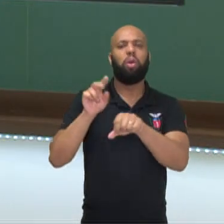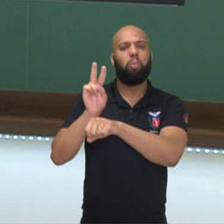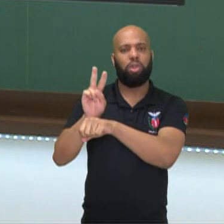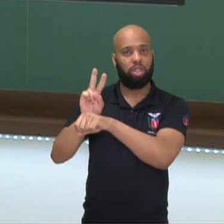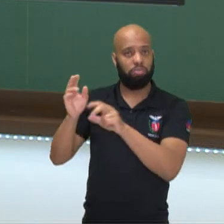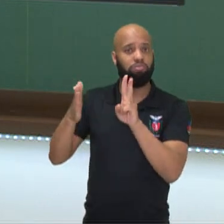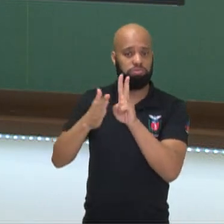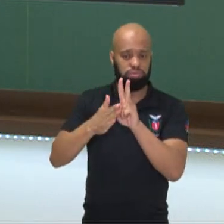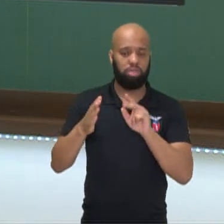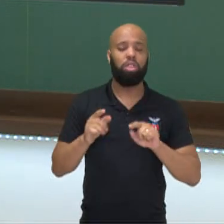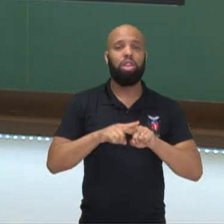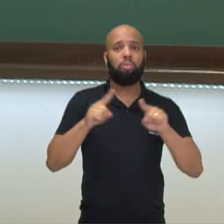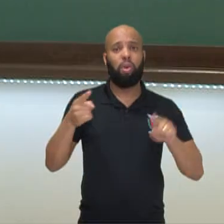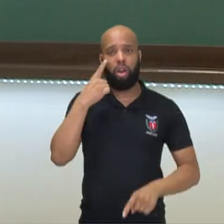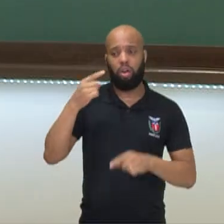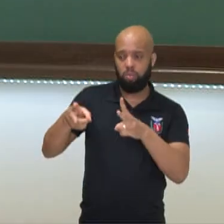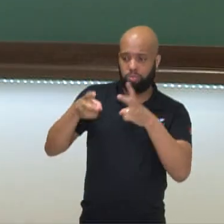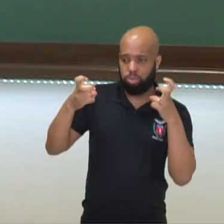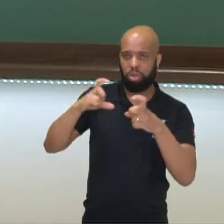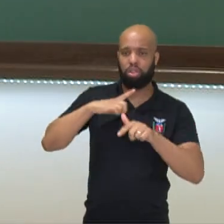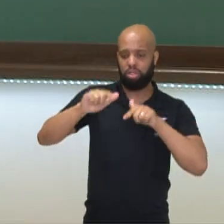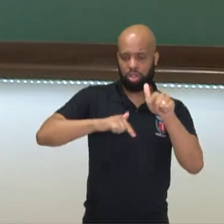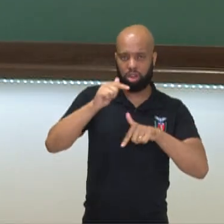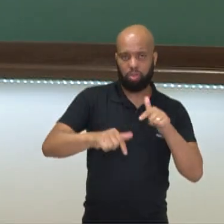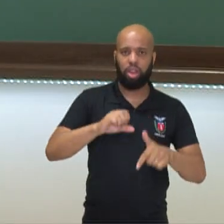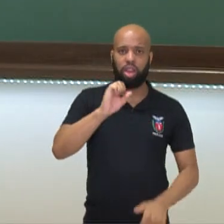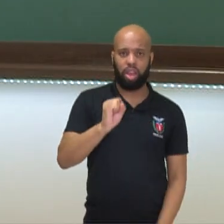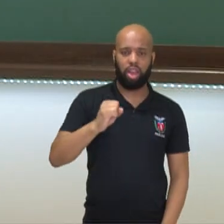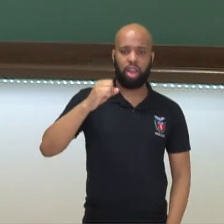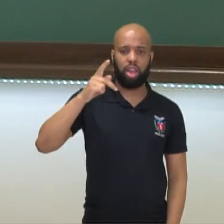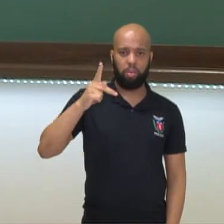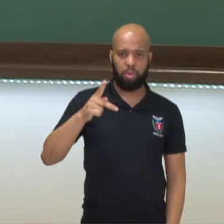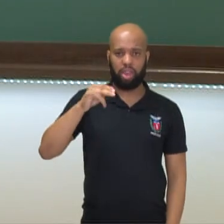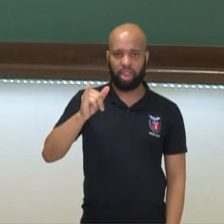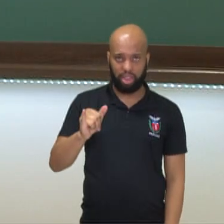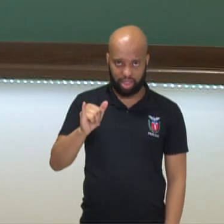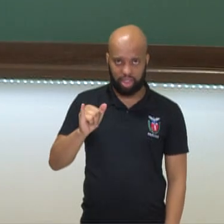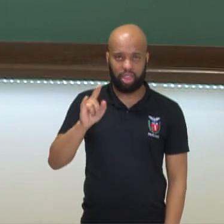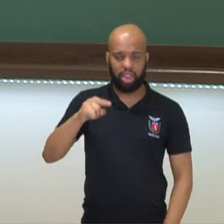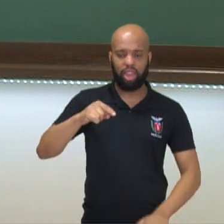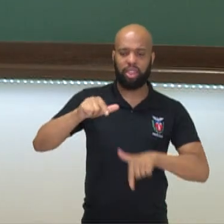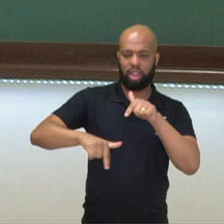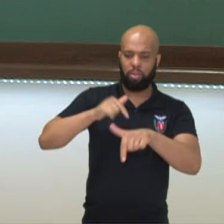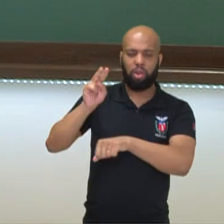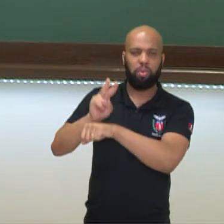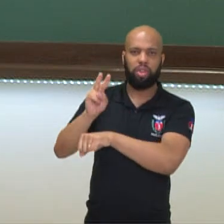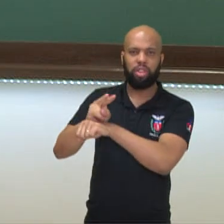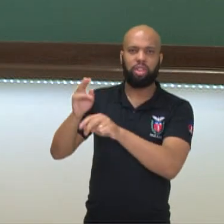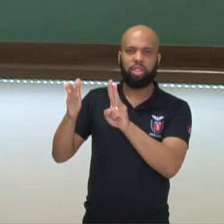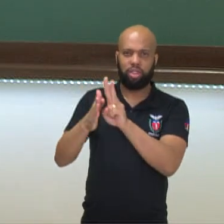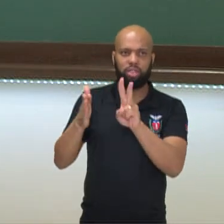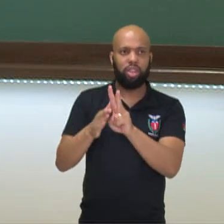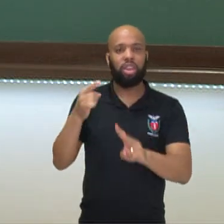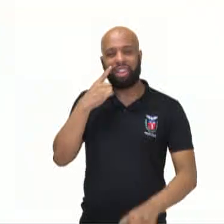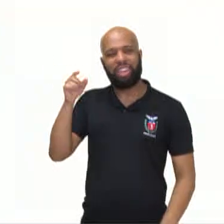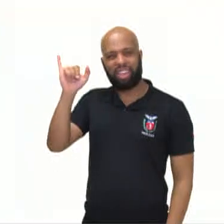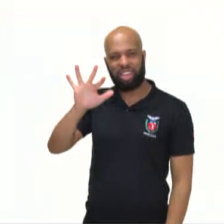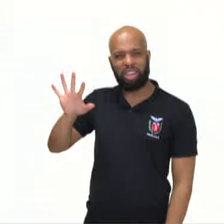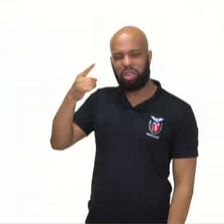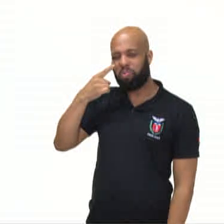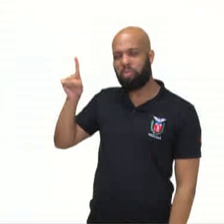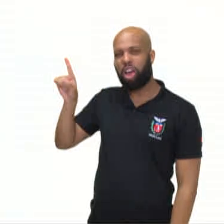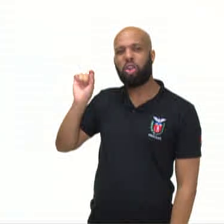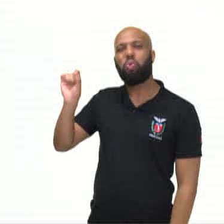aos índios. Mas repara, nesse trabalho do SPI, Serviço de Proteção aos Índios, nessa sua imagem do lado esquerdo da